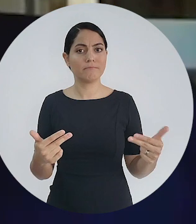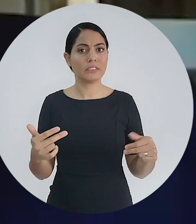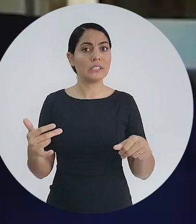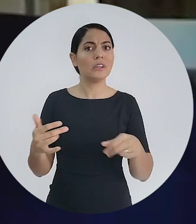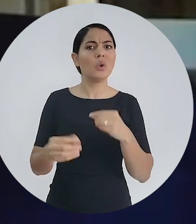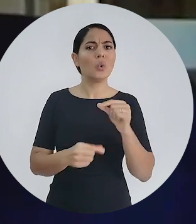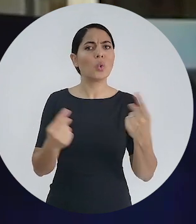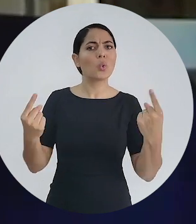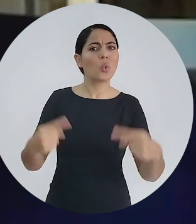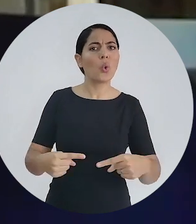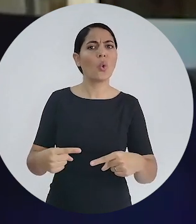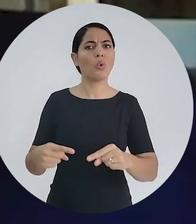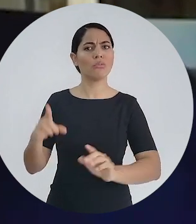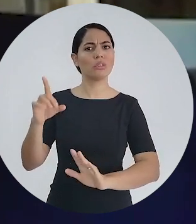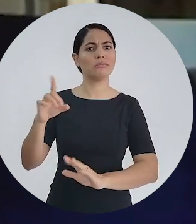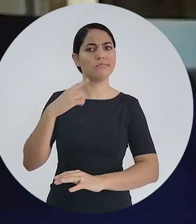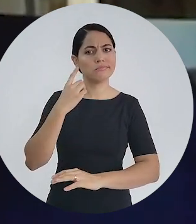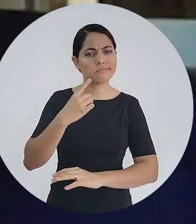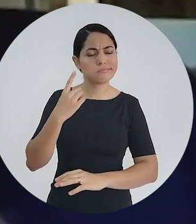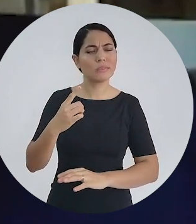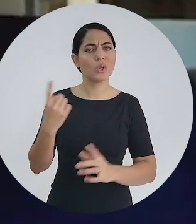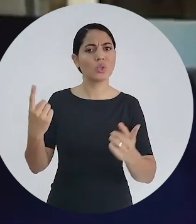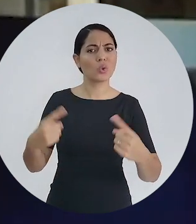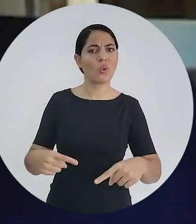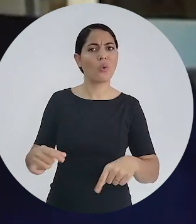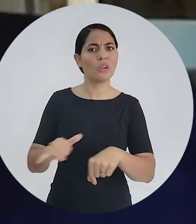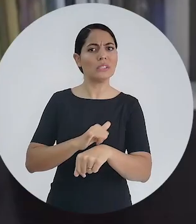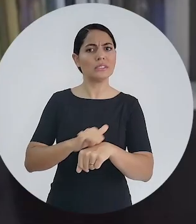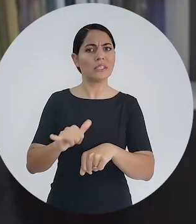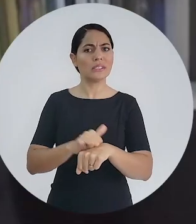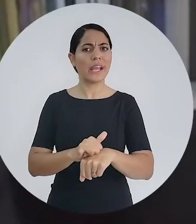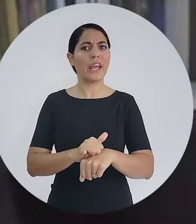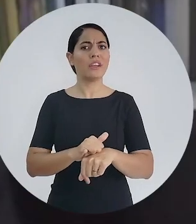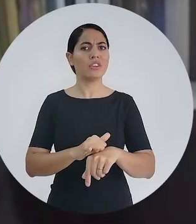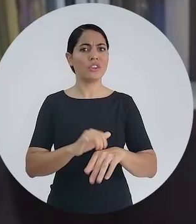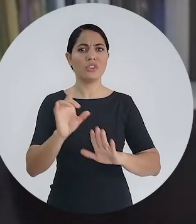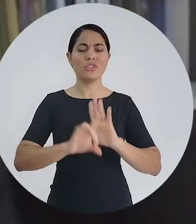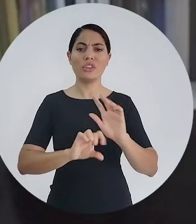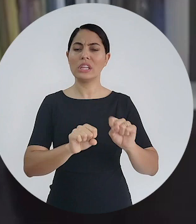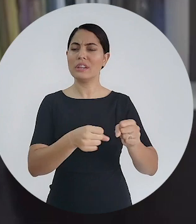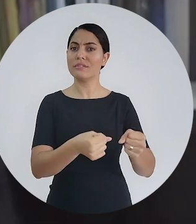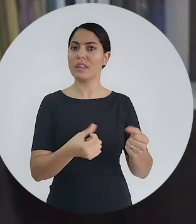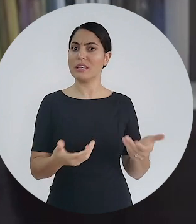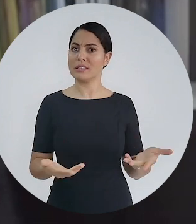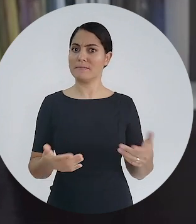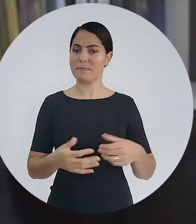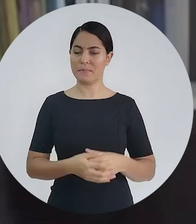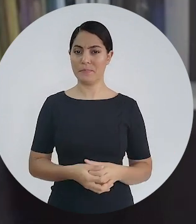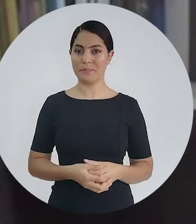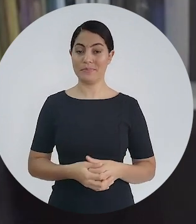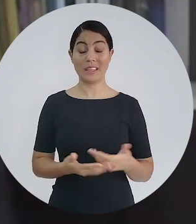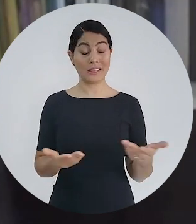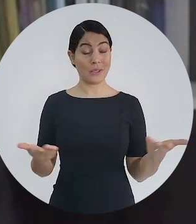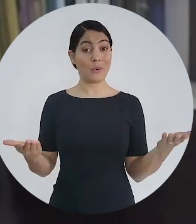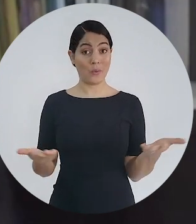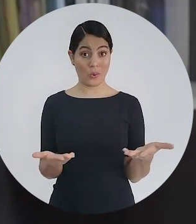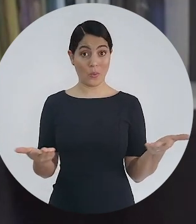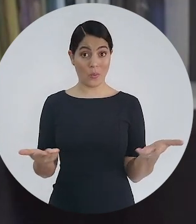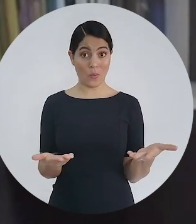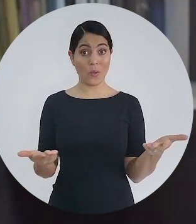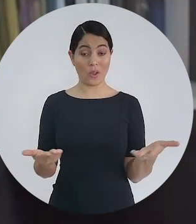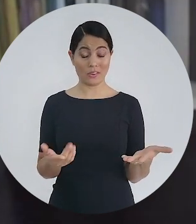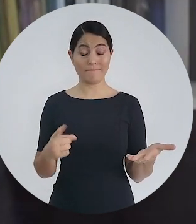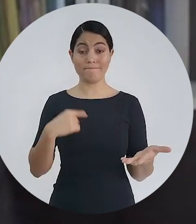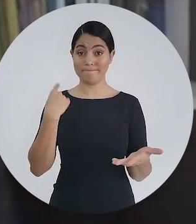e das estratégias de defesa, do direito de defesa. Nós estamos sendo escutados agora, não é? Para